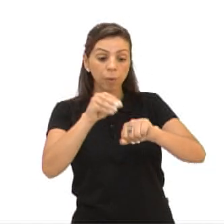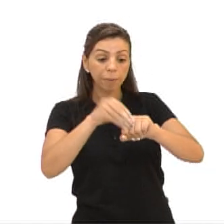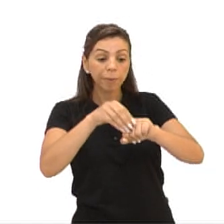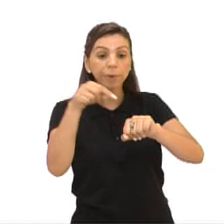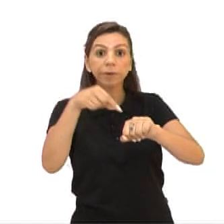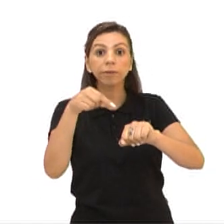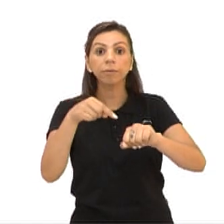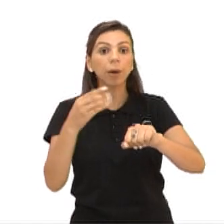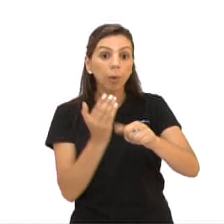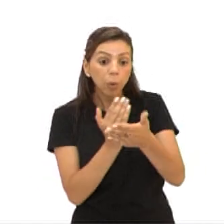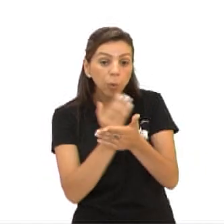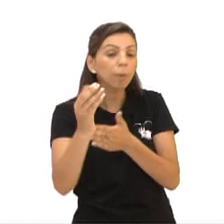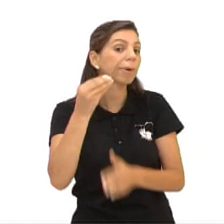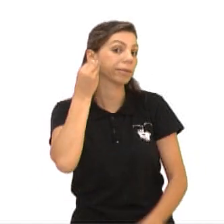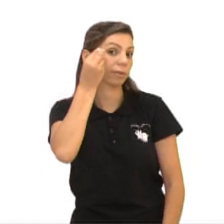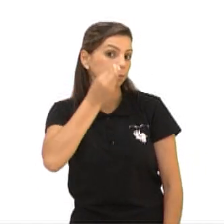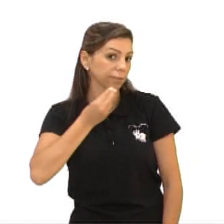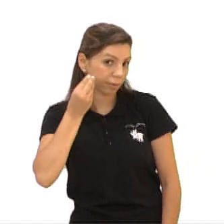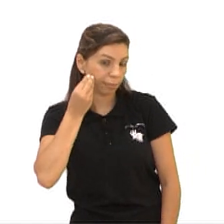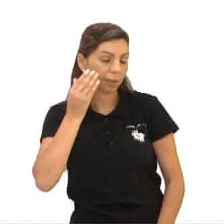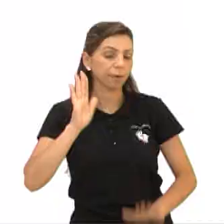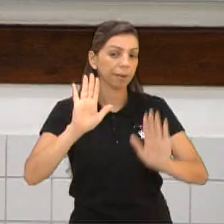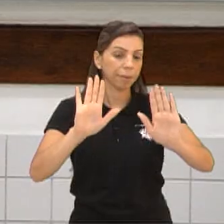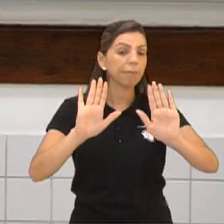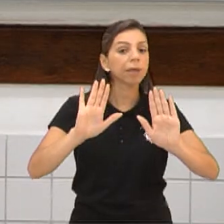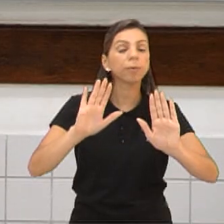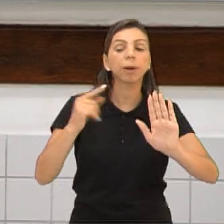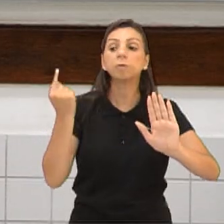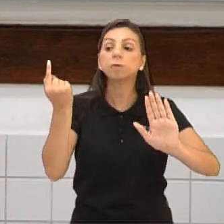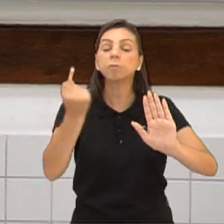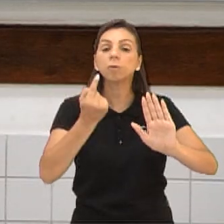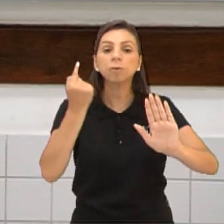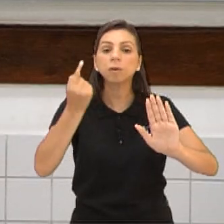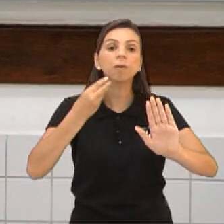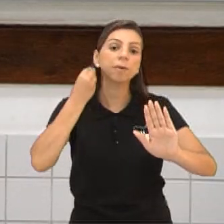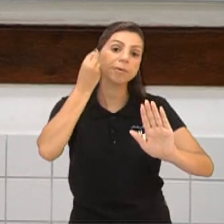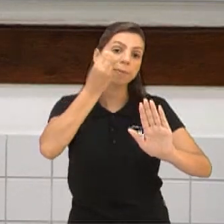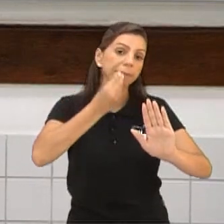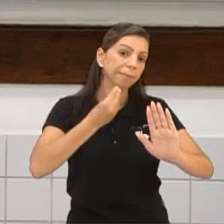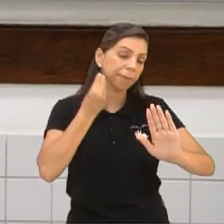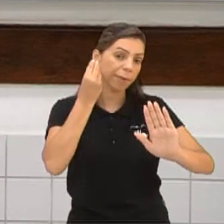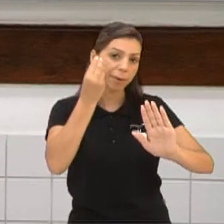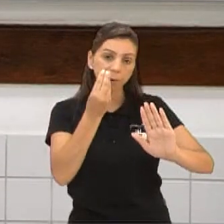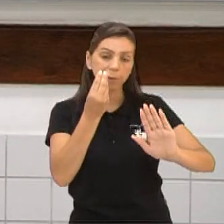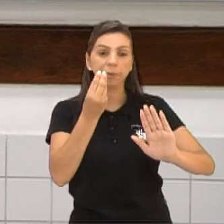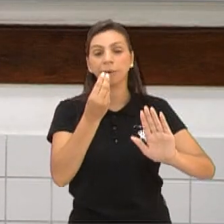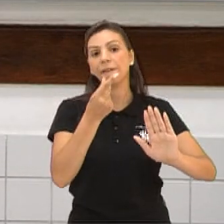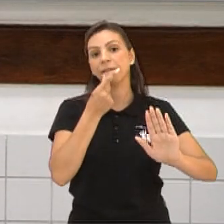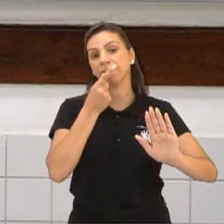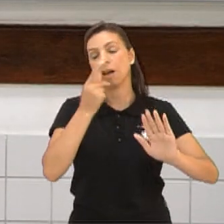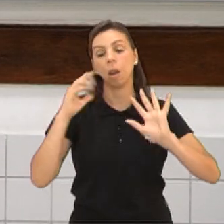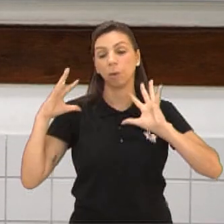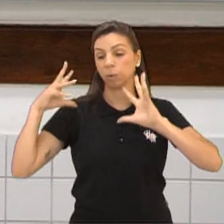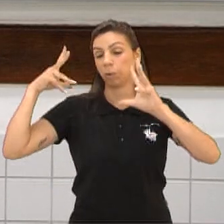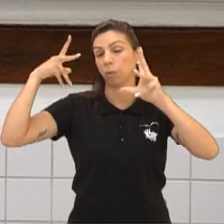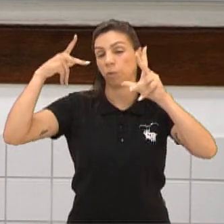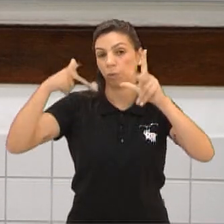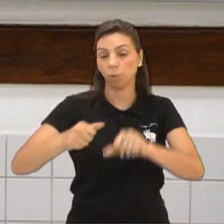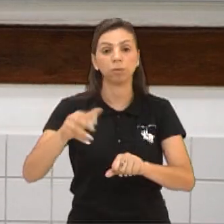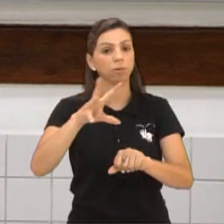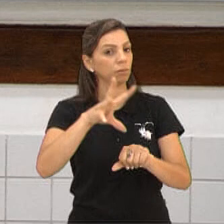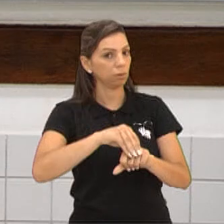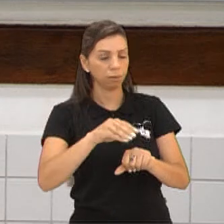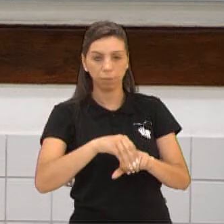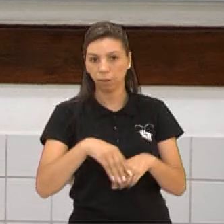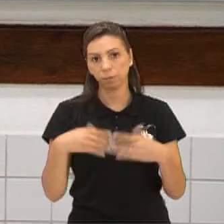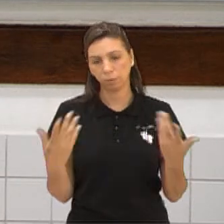E lembrando, começa nela. Mas não isoladamente a experiência diz toda a condição do nosso conhecimento.